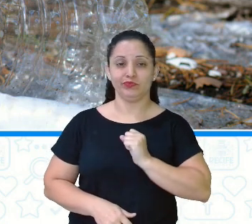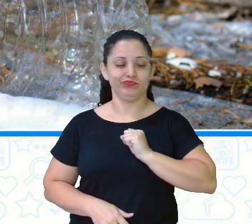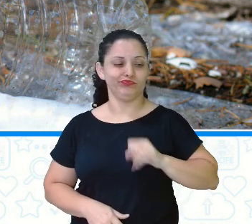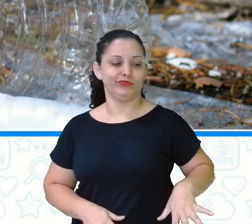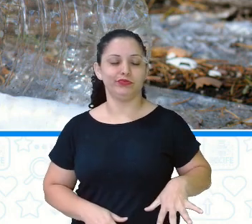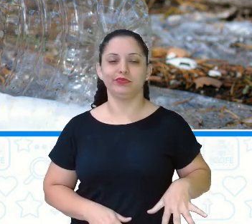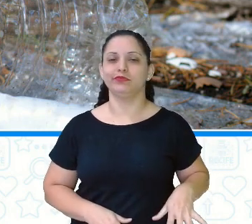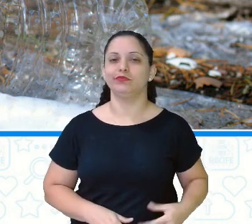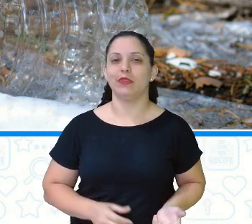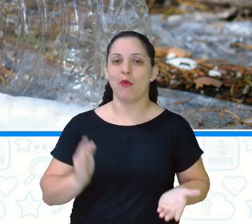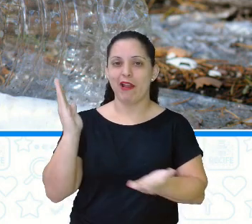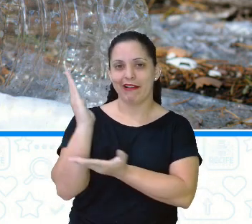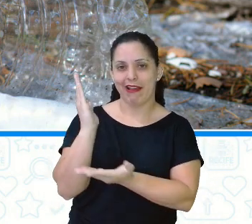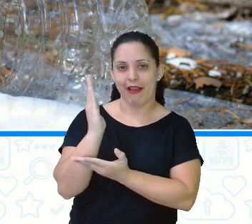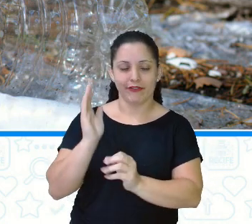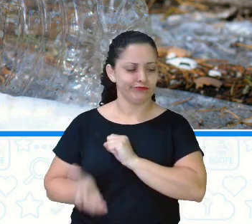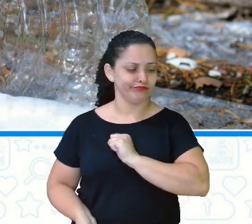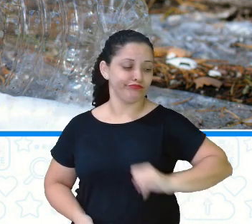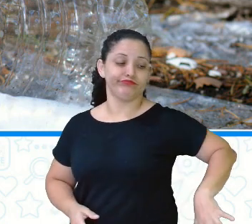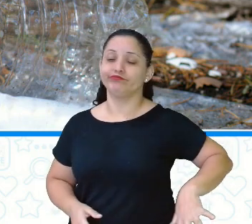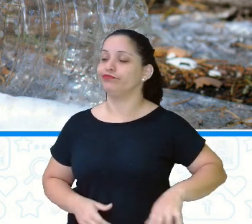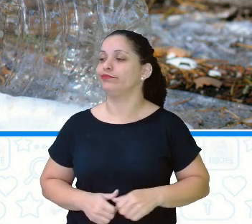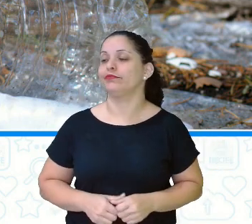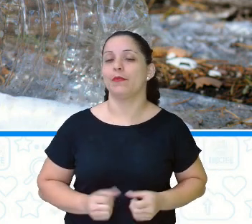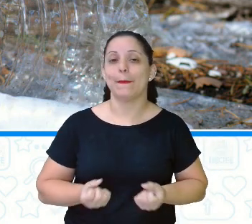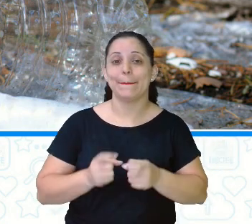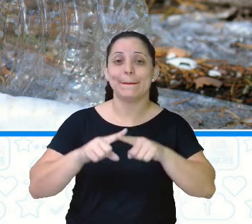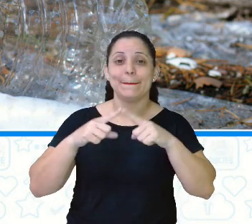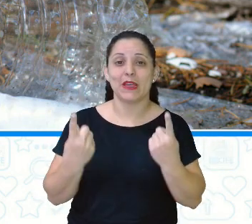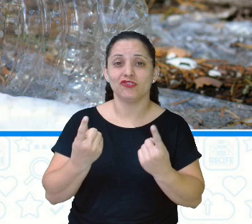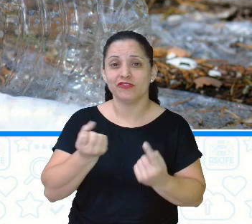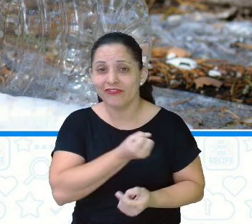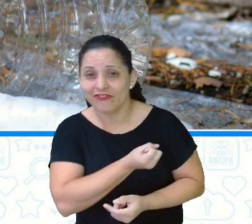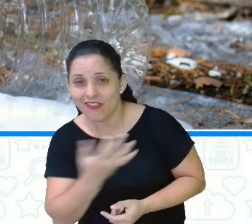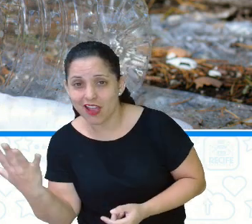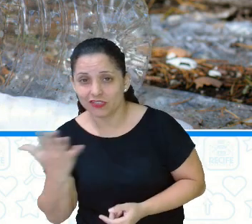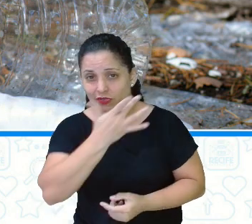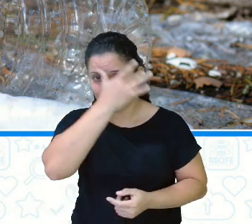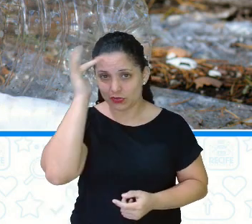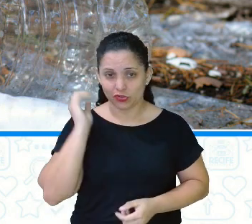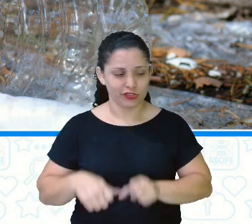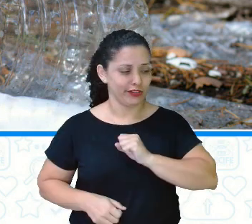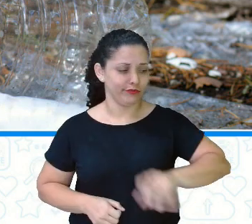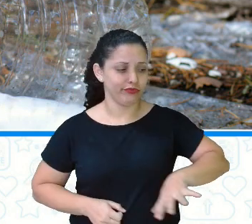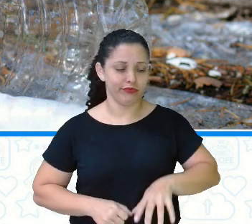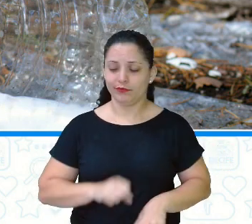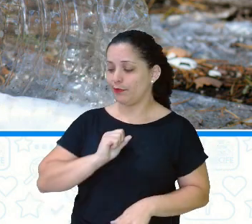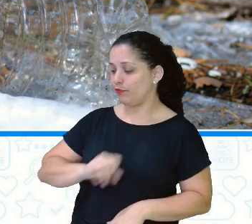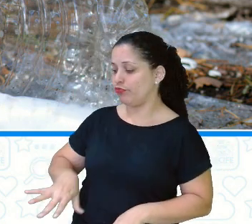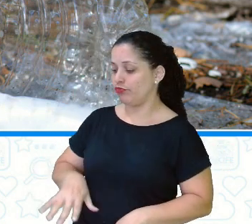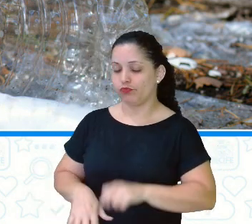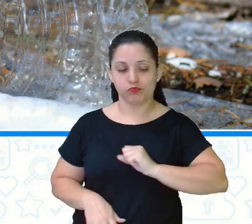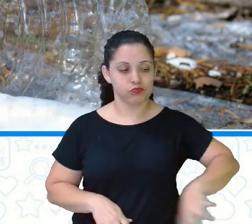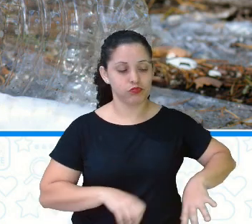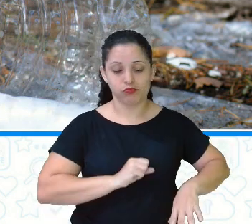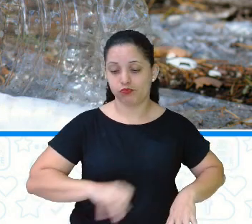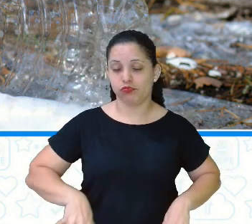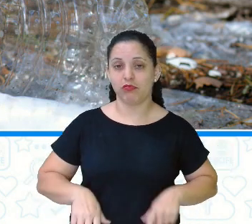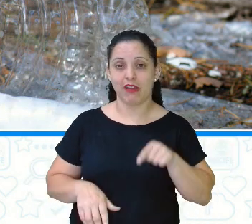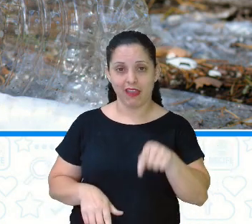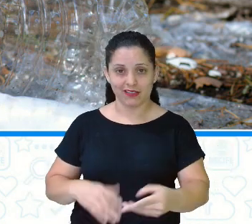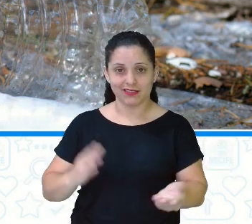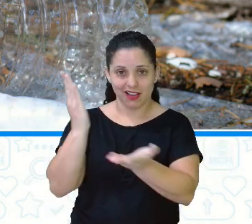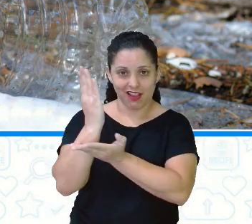conheça que está jogando uma garrafinha no chão. Mas várias pessoas jogando, essa garrafa ela vai ficar aí por muitos e muitos